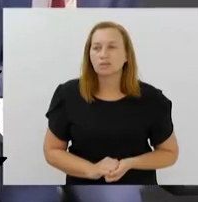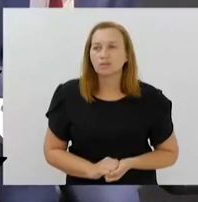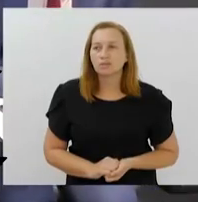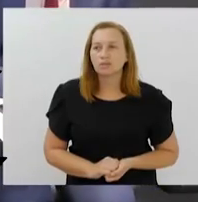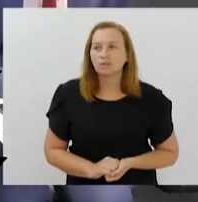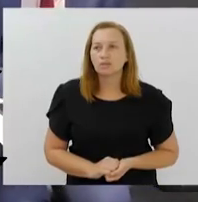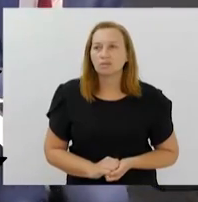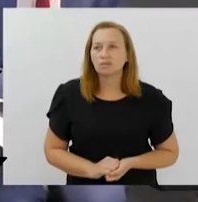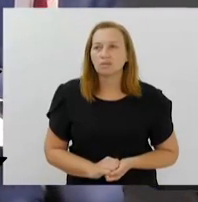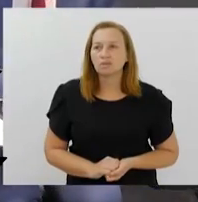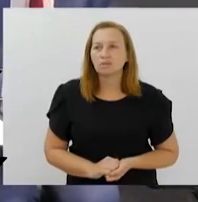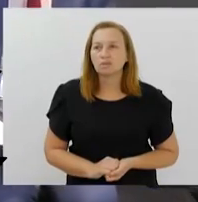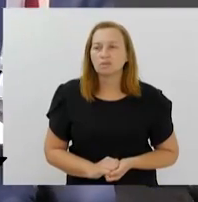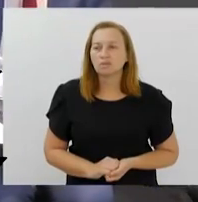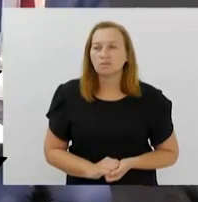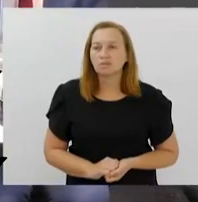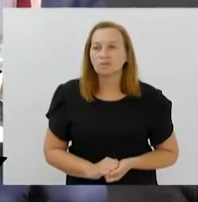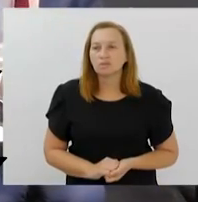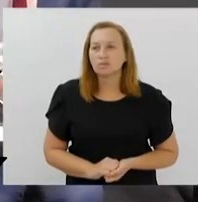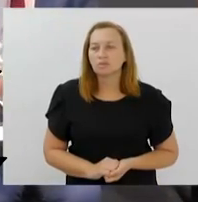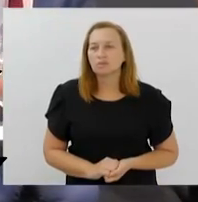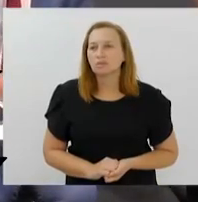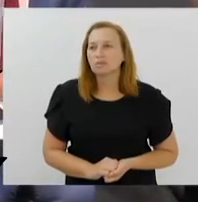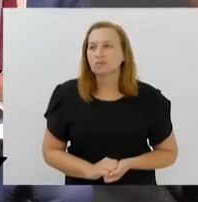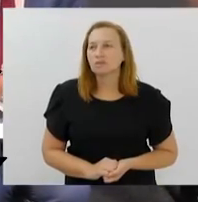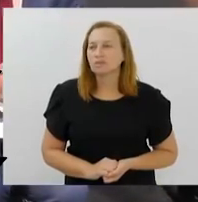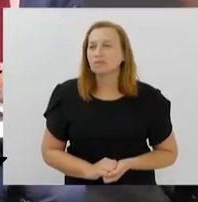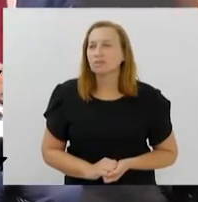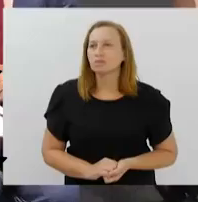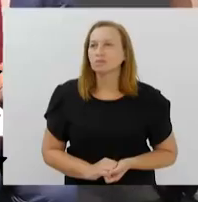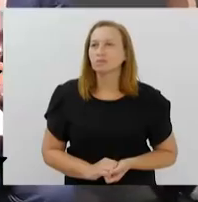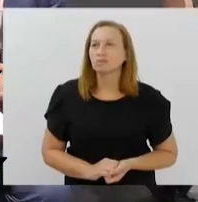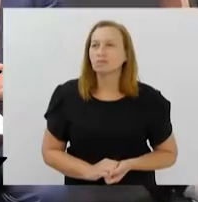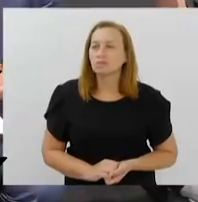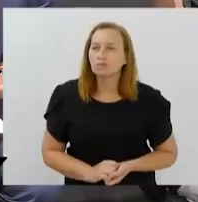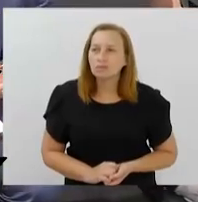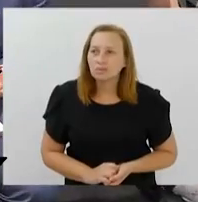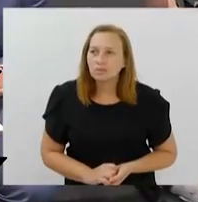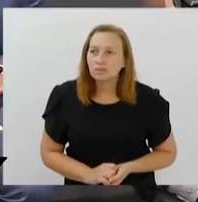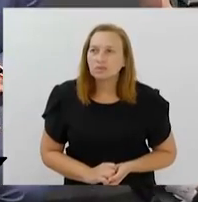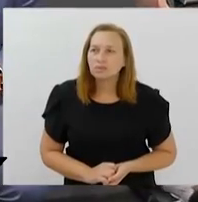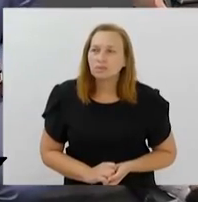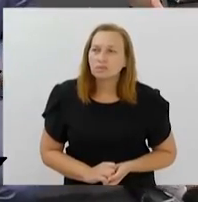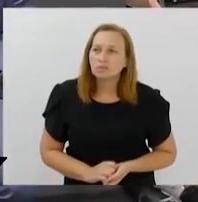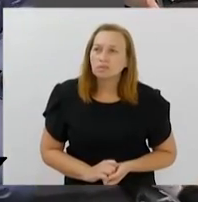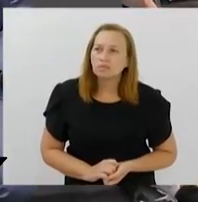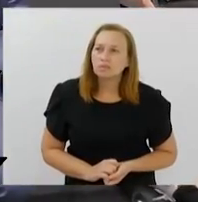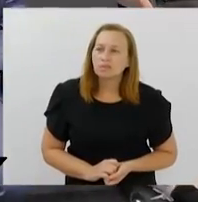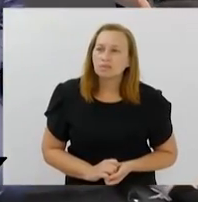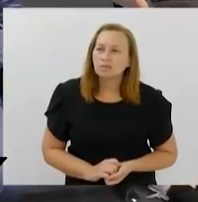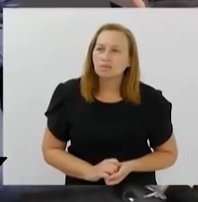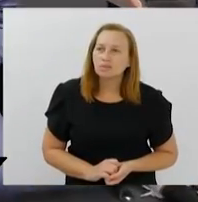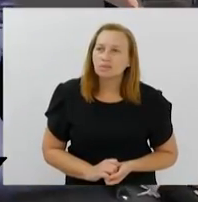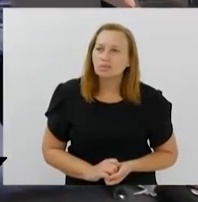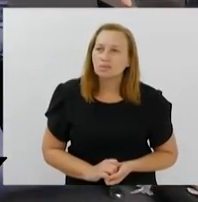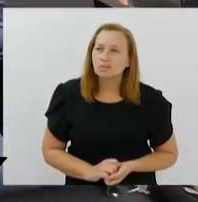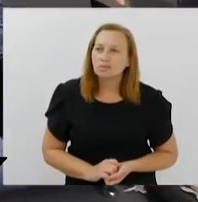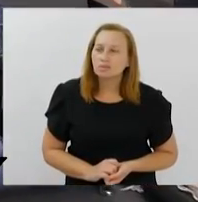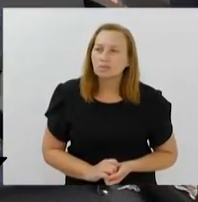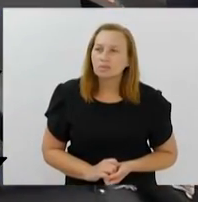meu está cancelado todos sofremos represália um canalzinho para tentar ajudar não soluciona a covardia que tá